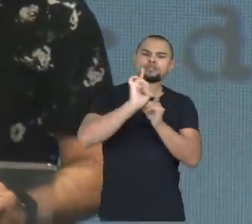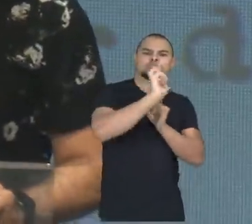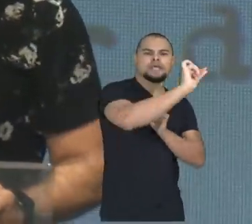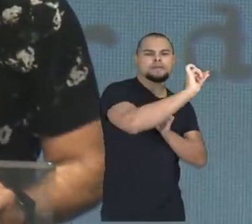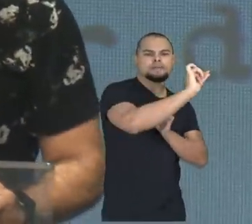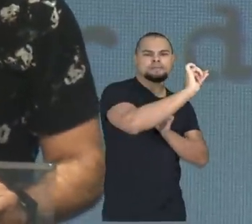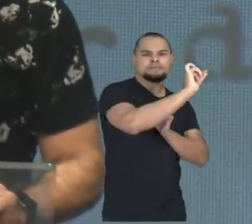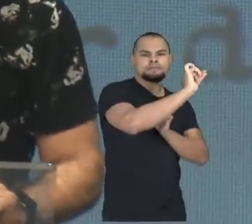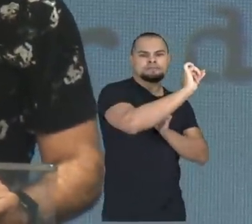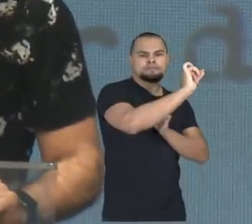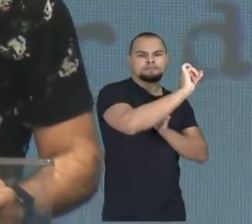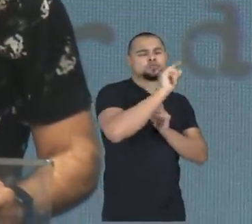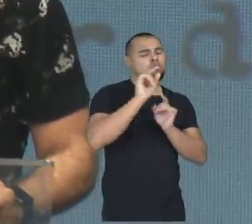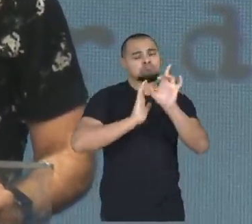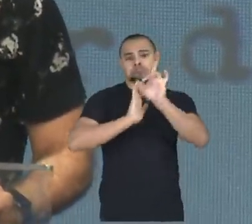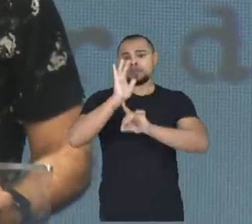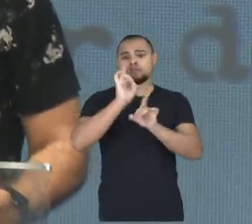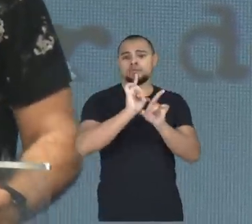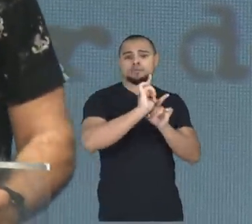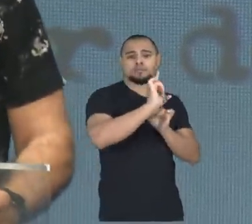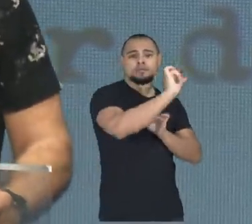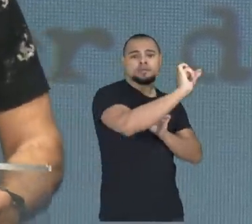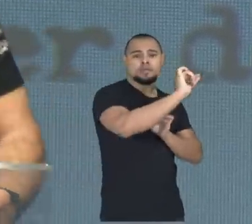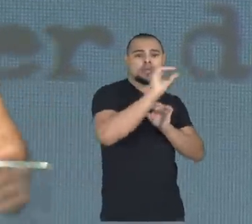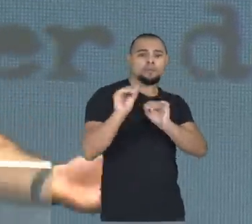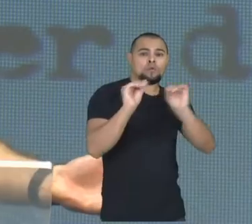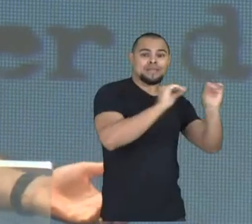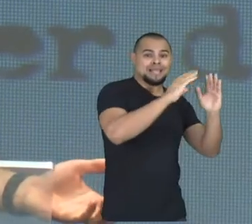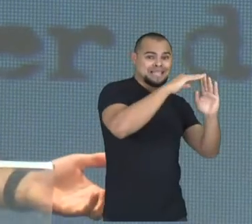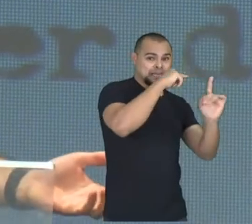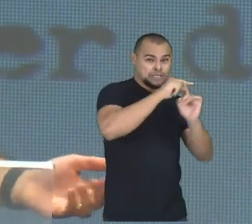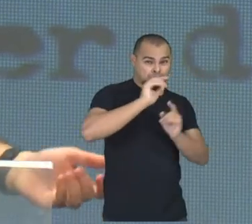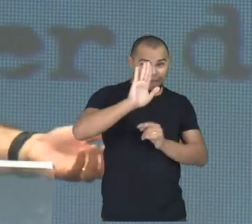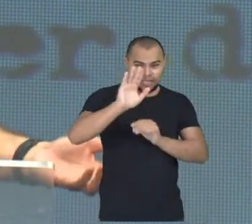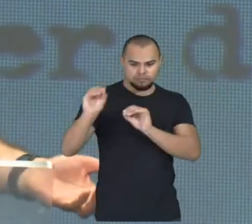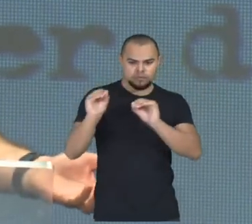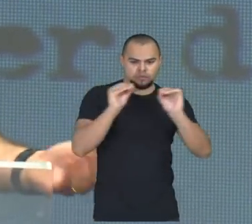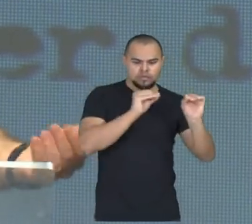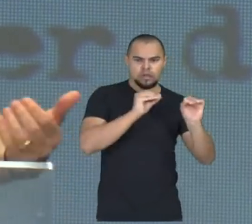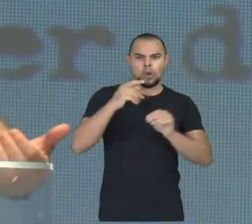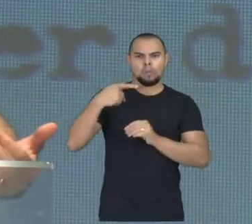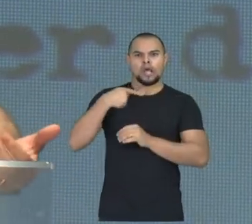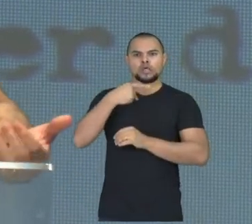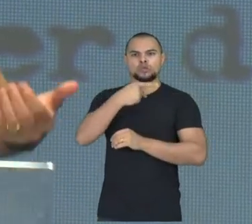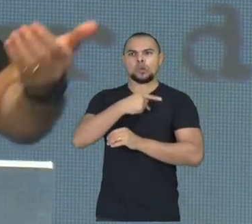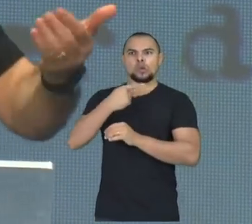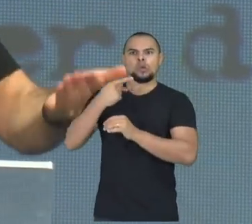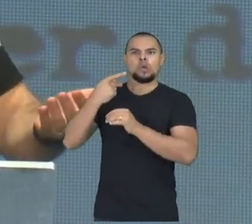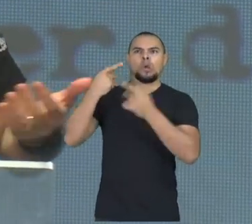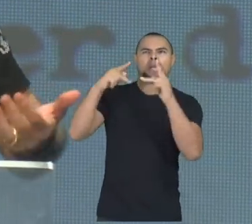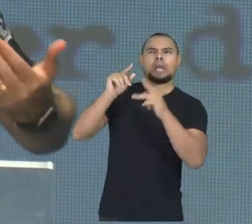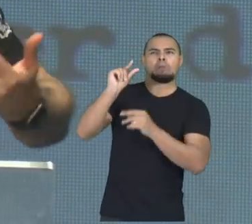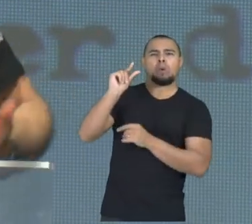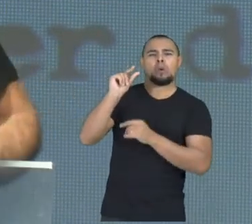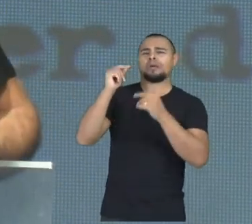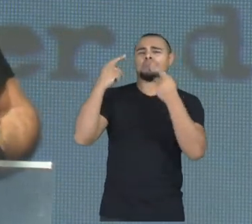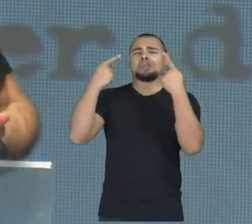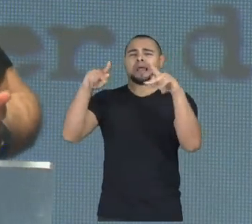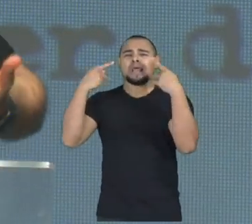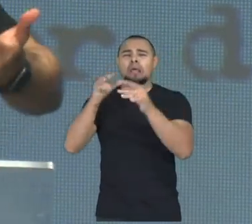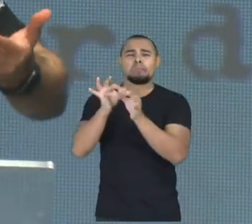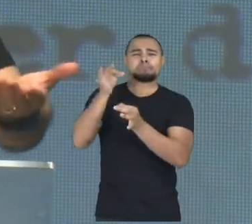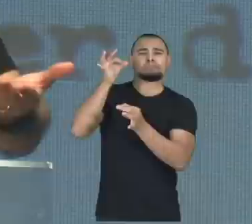todo o direito de sair e mudar de igreja. Agora, mudar de igreja porque o pastor pega muito ou pega pouco, porque não tem luzinha, ou porque